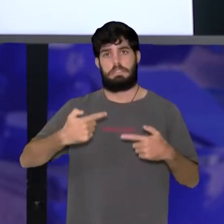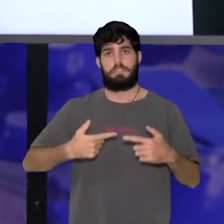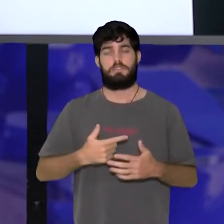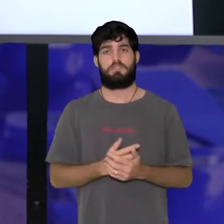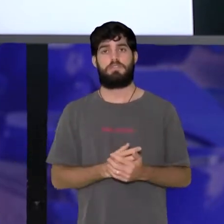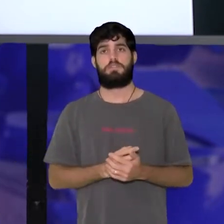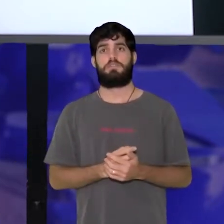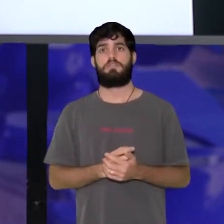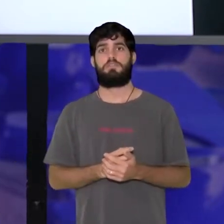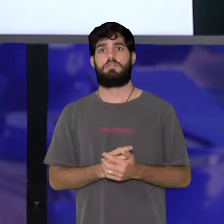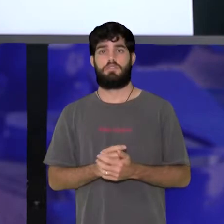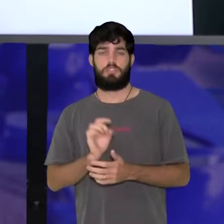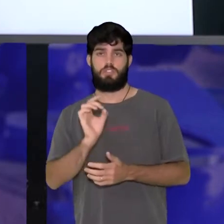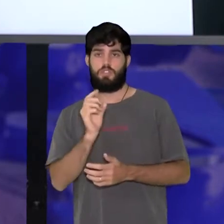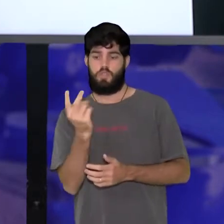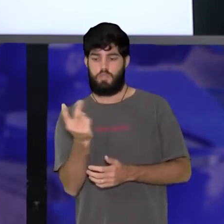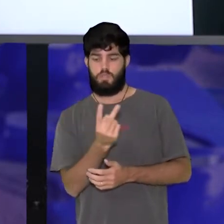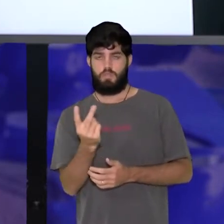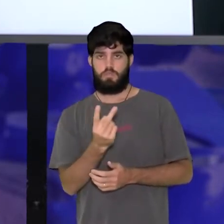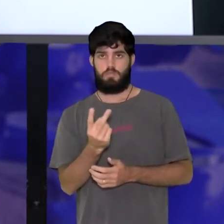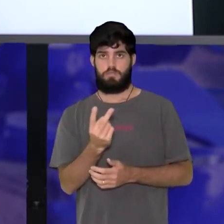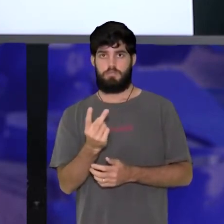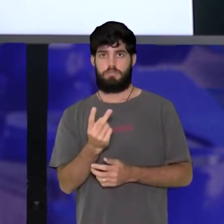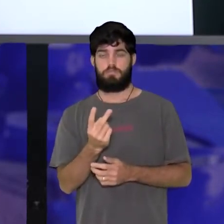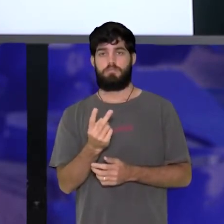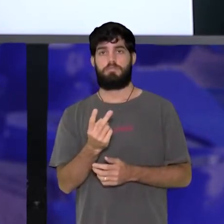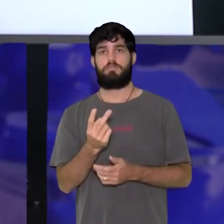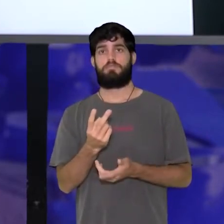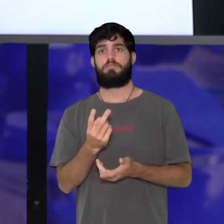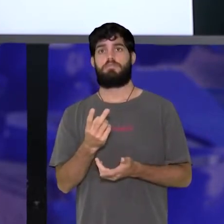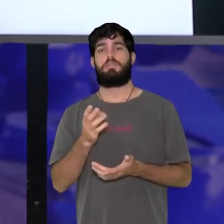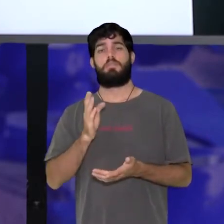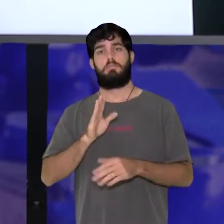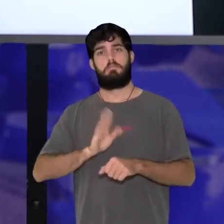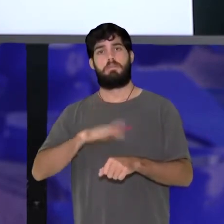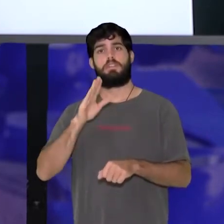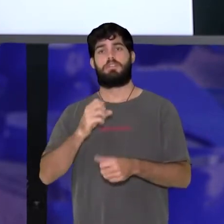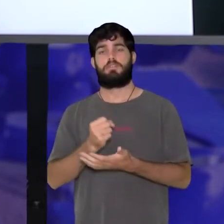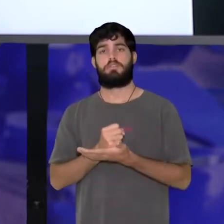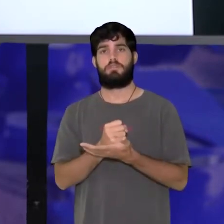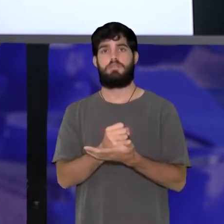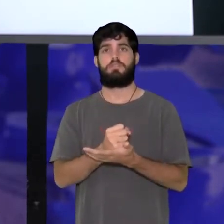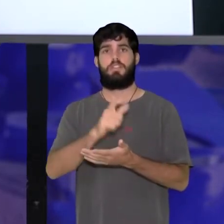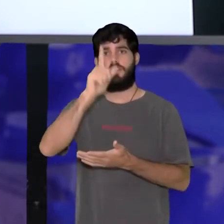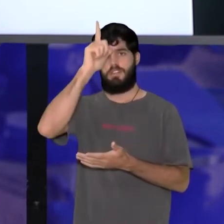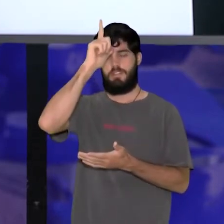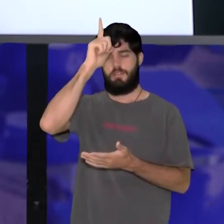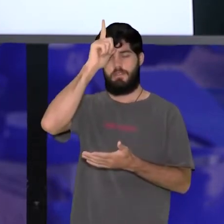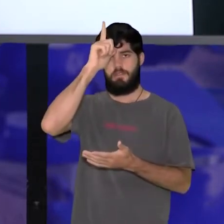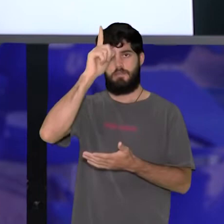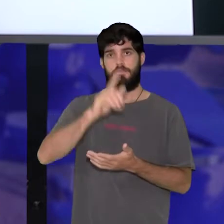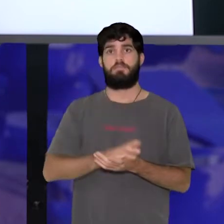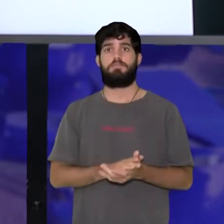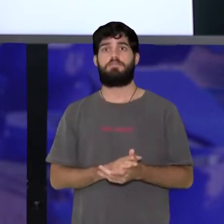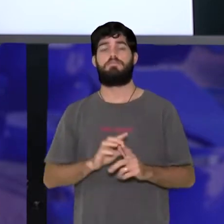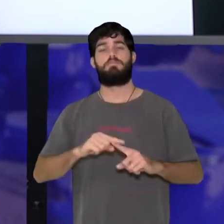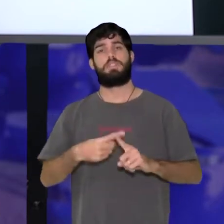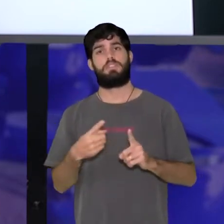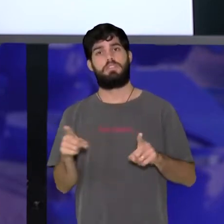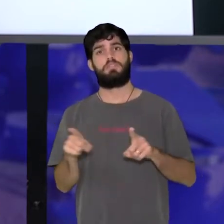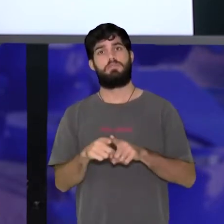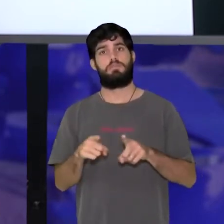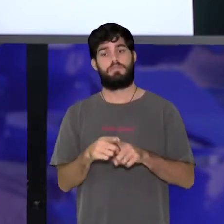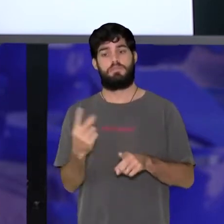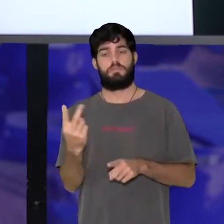não apenas são os dois que mais ajudaram a combater a Alemanha, mas são também os dois